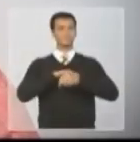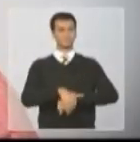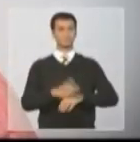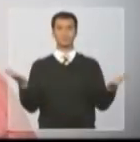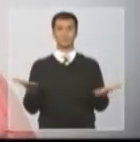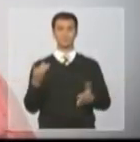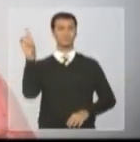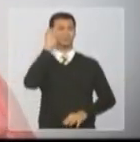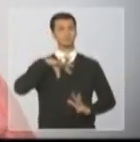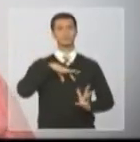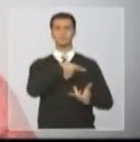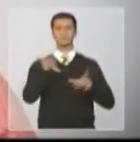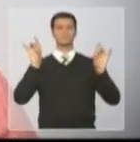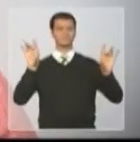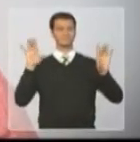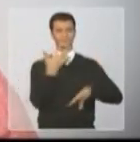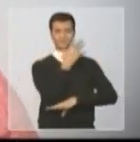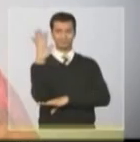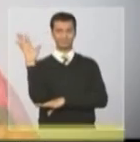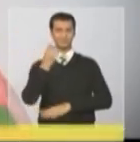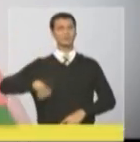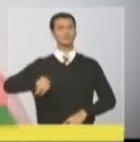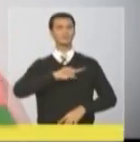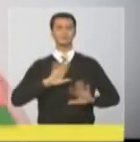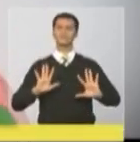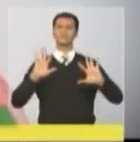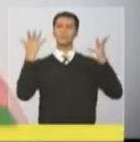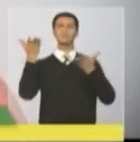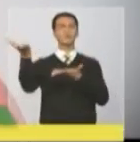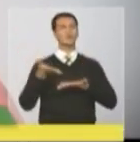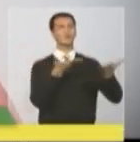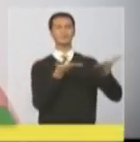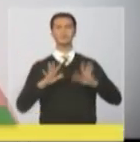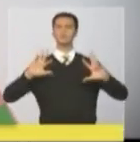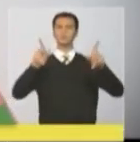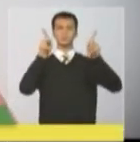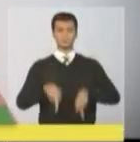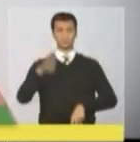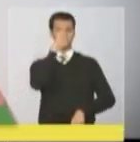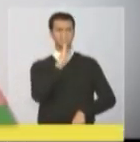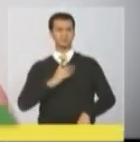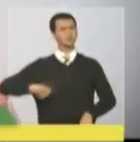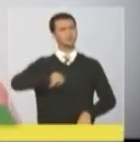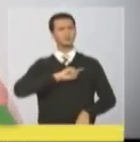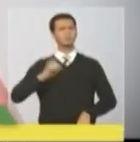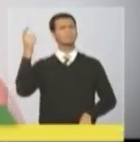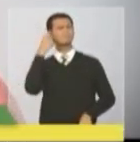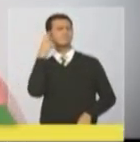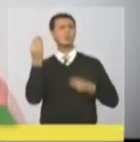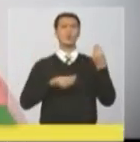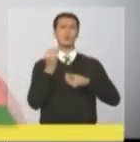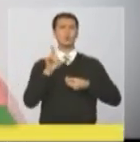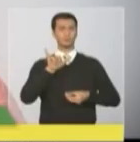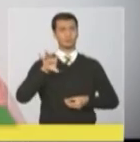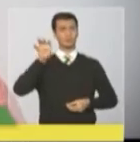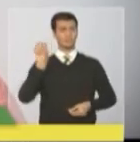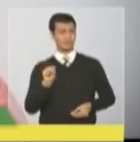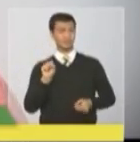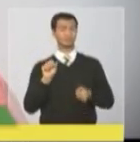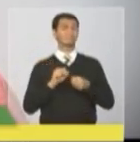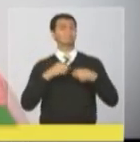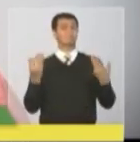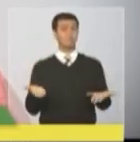Boa noite. Hoje é o Dia Mundial do Meio Ambiente. Vamos celebrar a data convidando os brasileiros para juntos pensarmos na questão do lixo, um